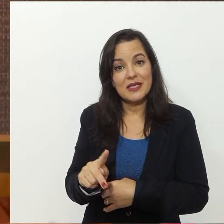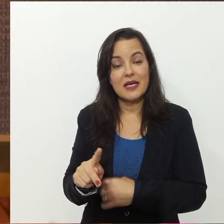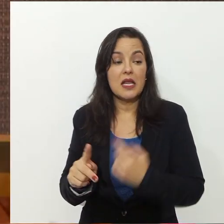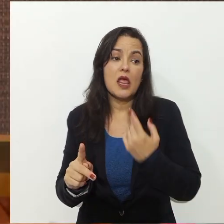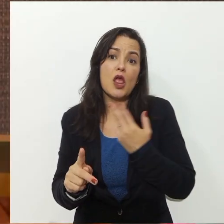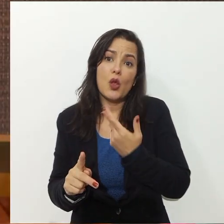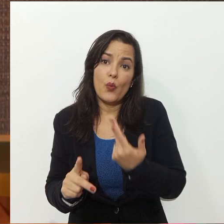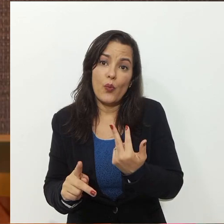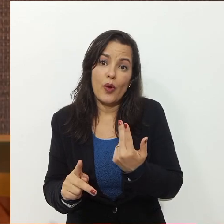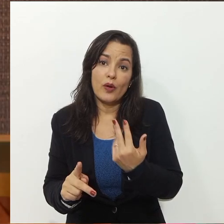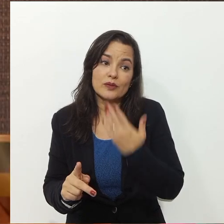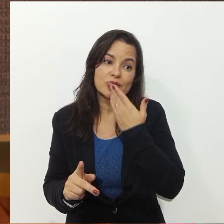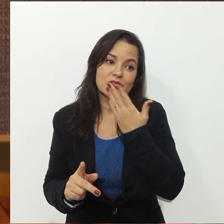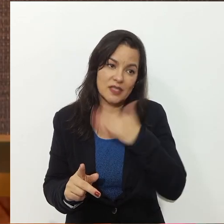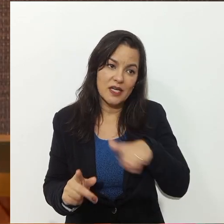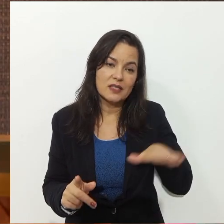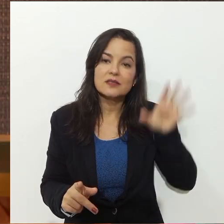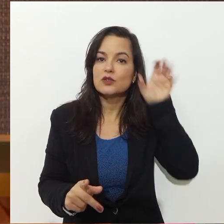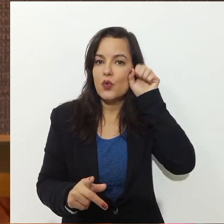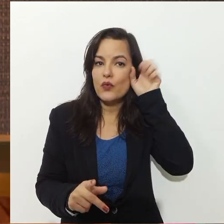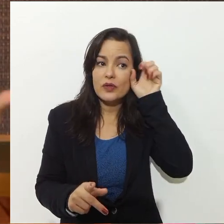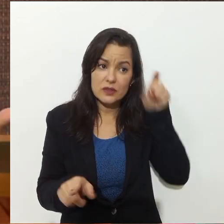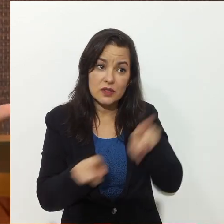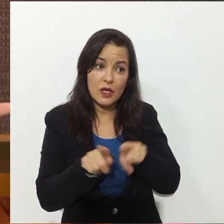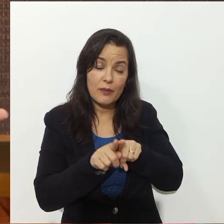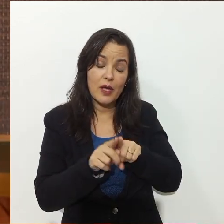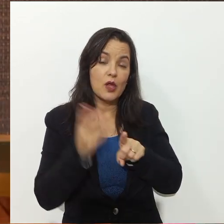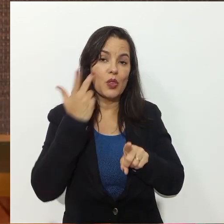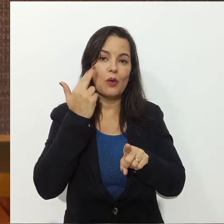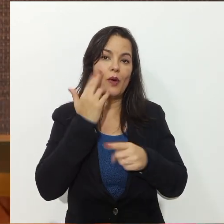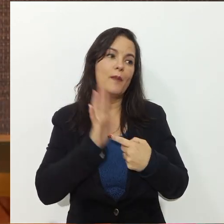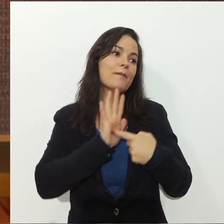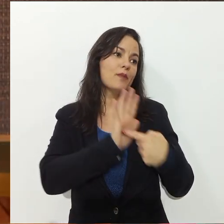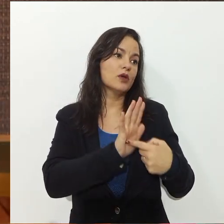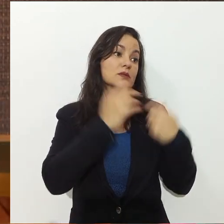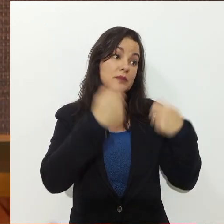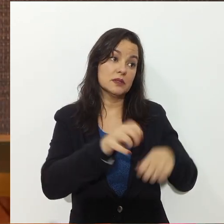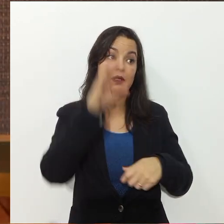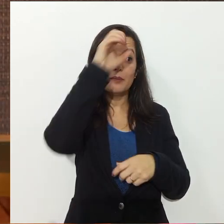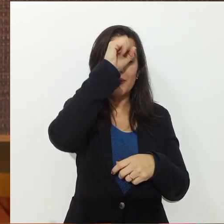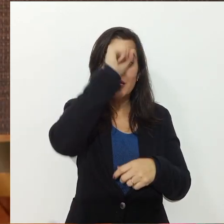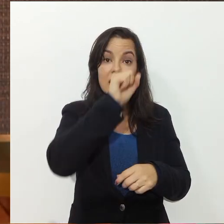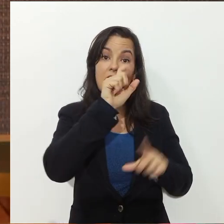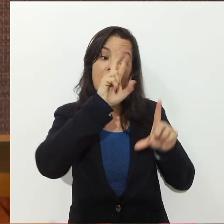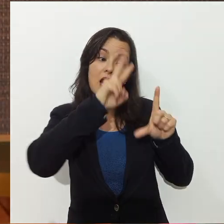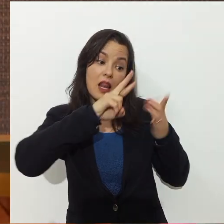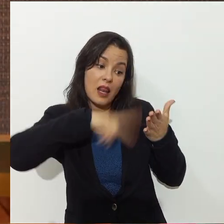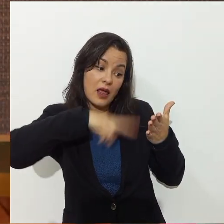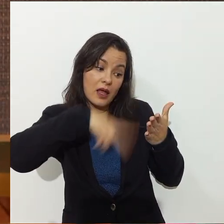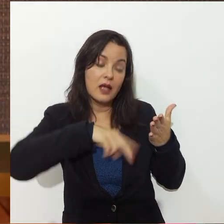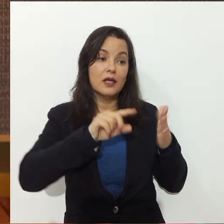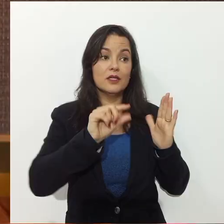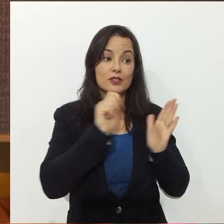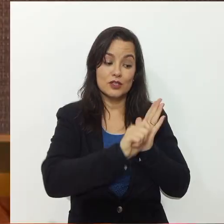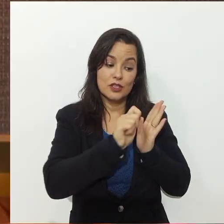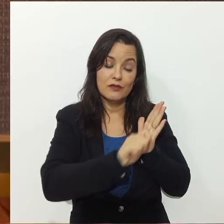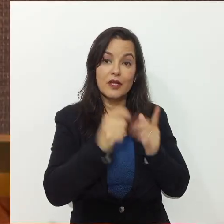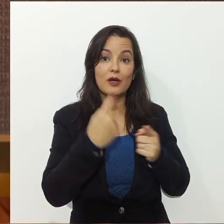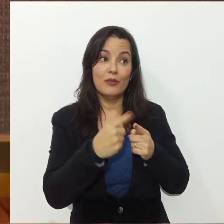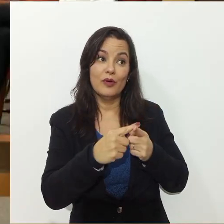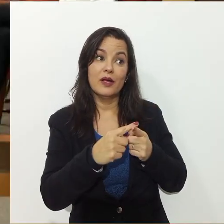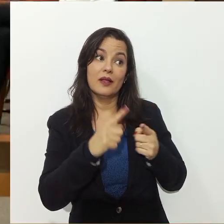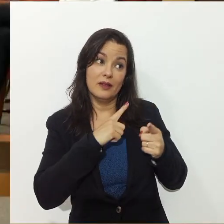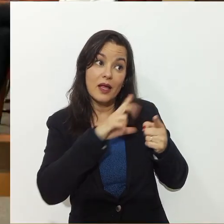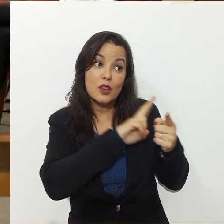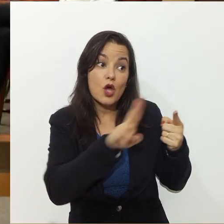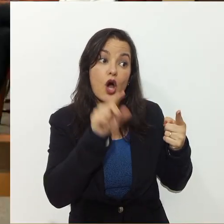as crianças ouvintes. Normalmente a gente mostra a importância dele aprender a ler e escrever, porque ele tem um nome, ele tem que conhecer a